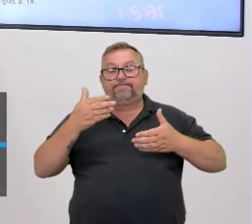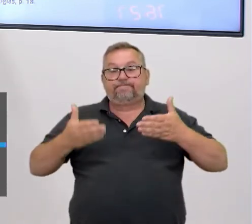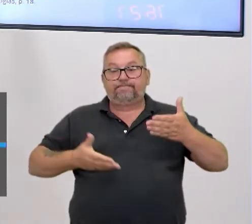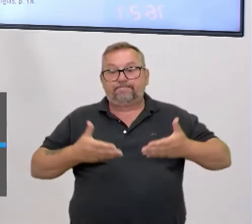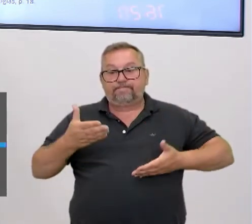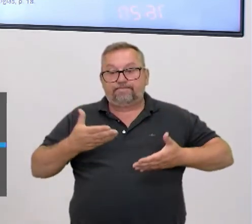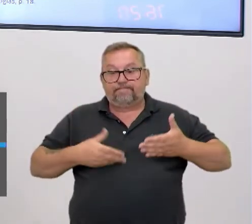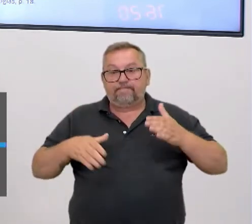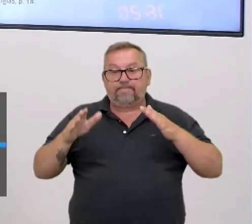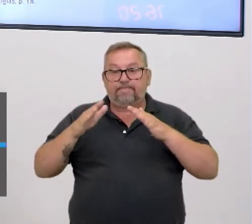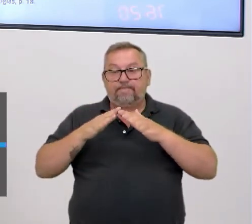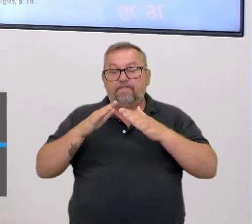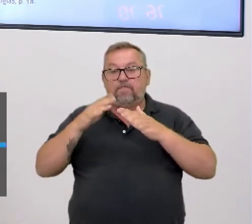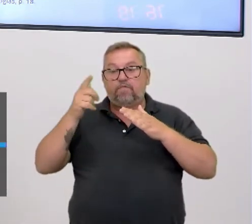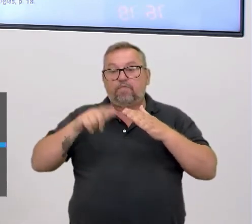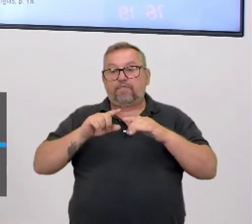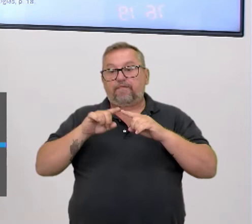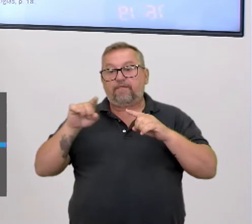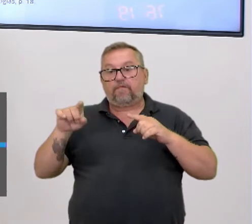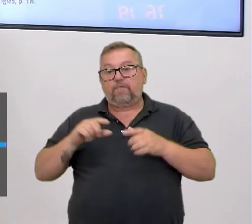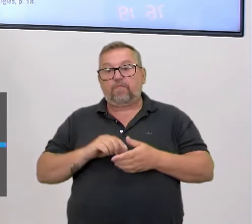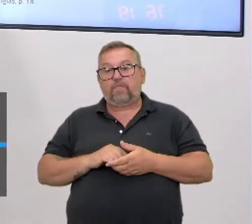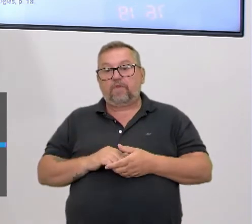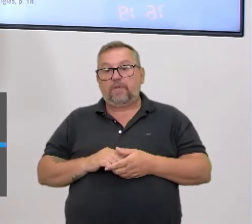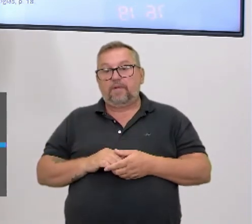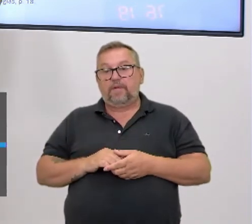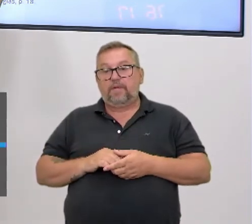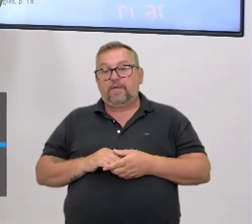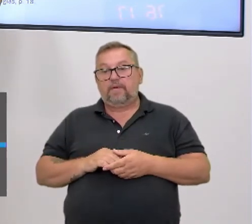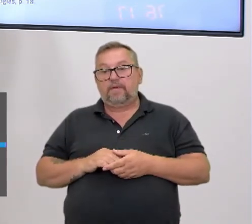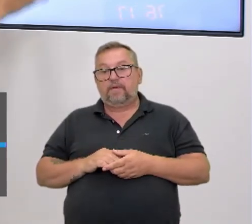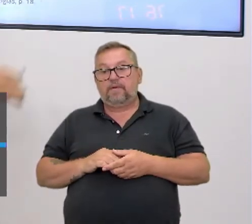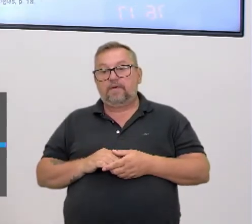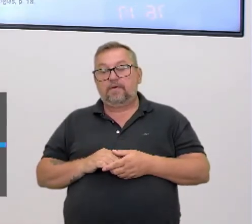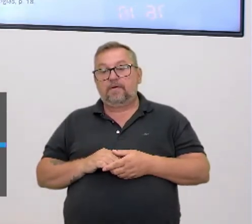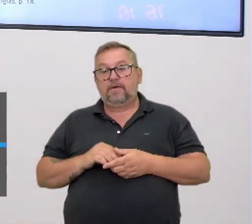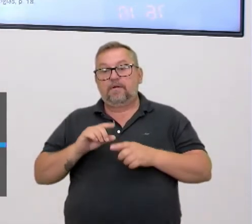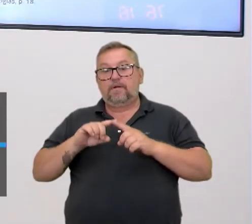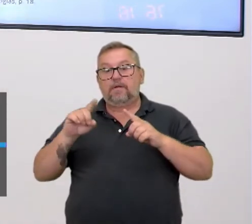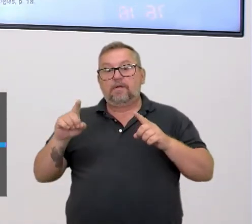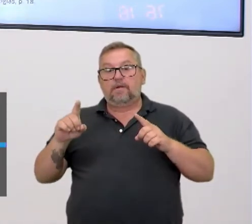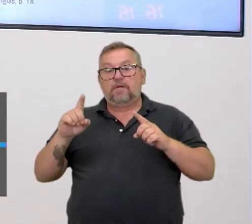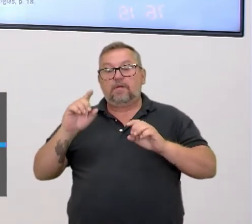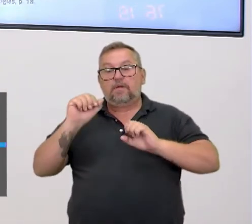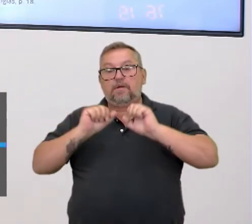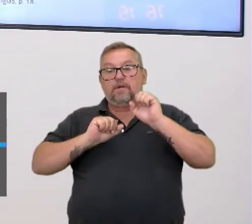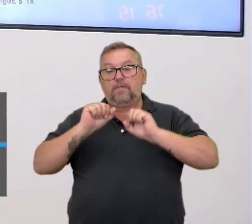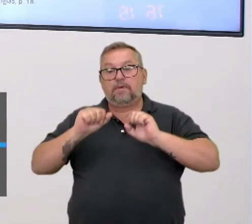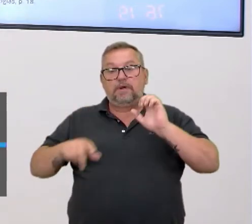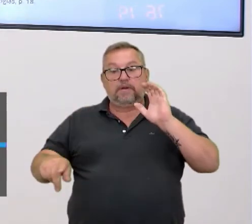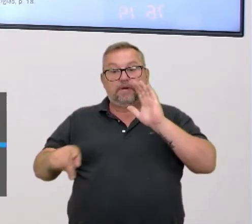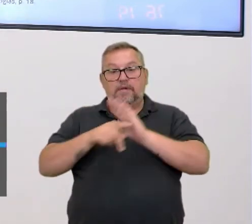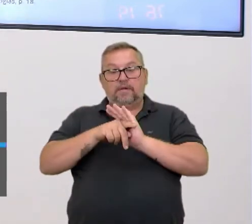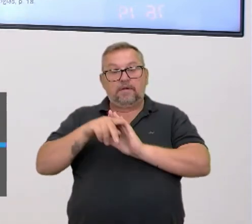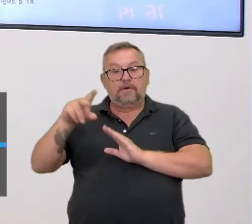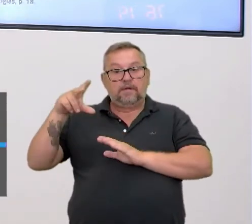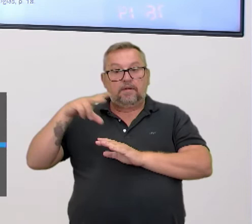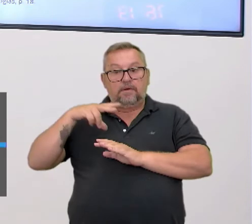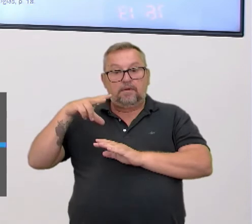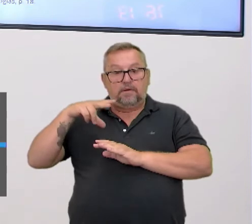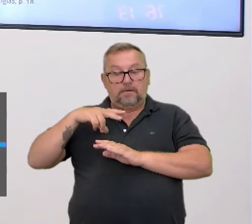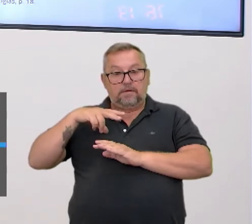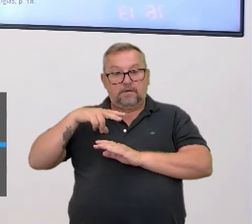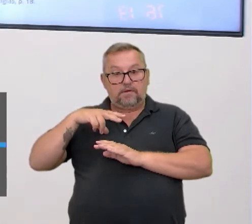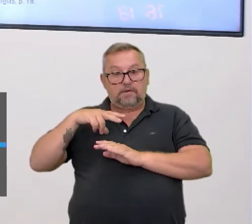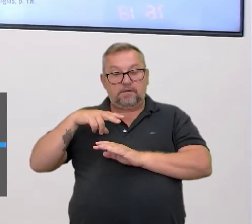e aí abre outras duas possibilidades que a gente vai falar para você, tá? Ou ele é um empregador, entenderam? Bom,